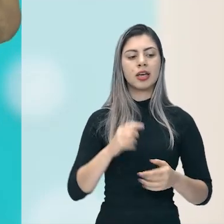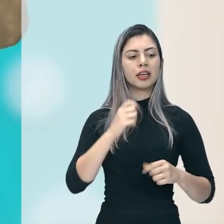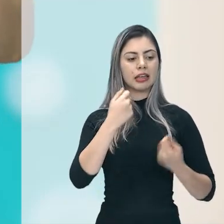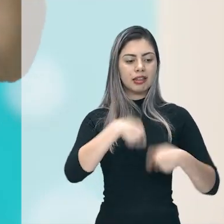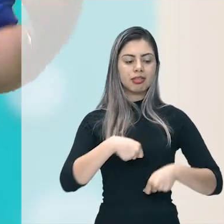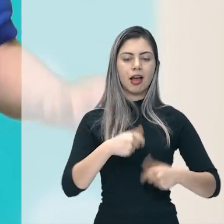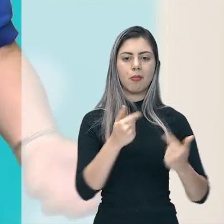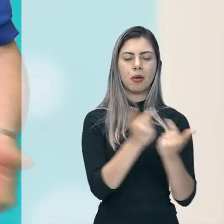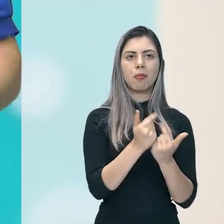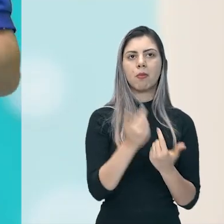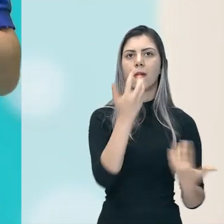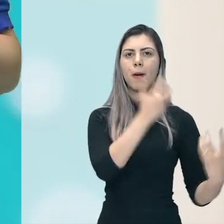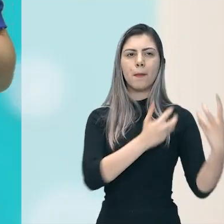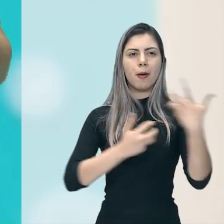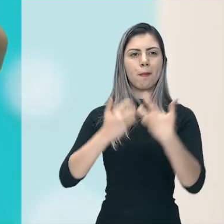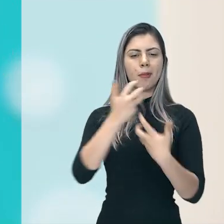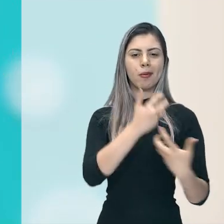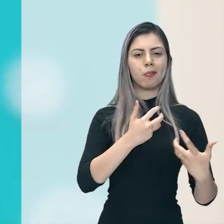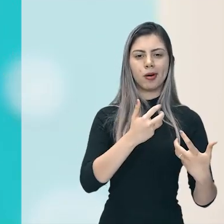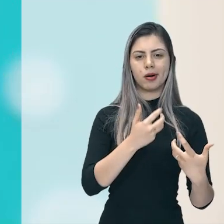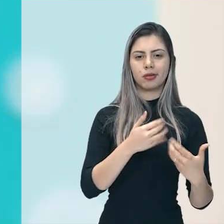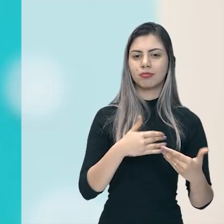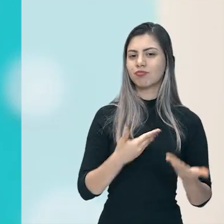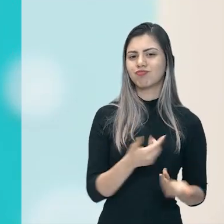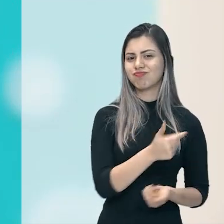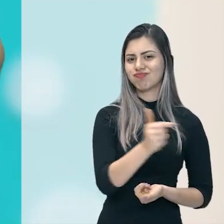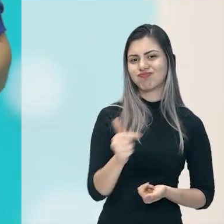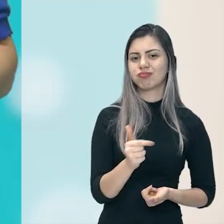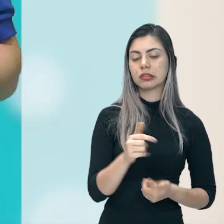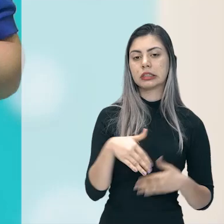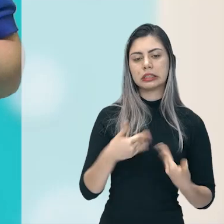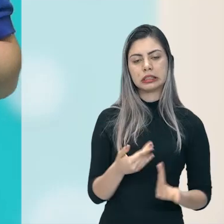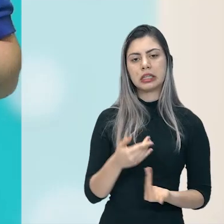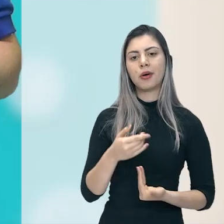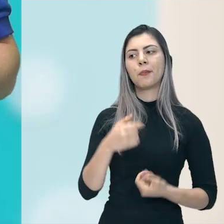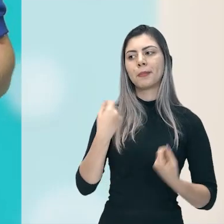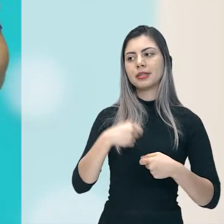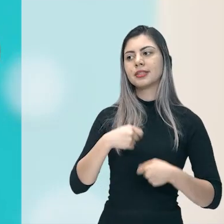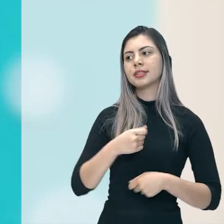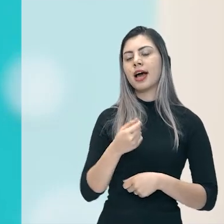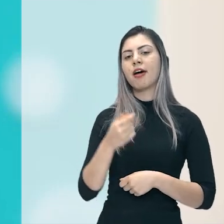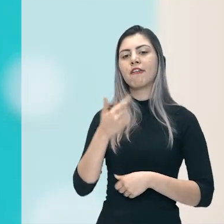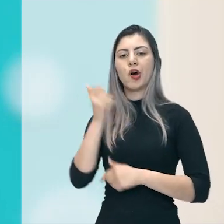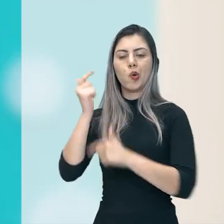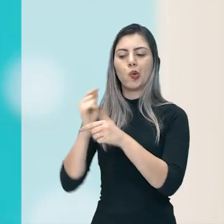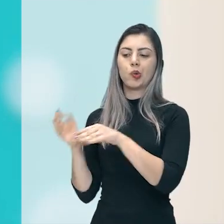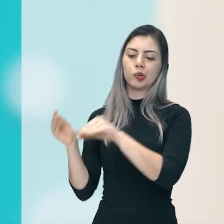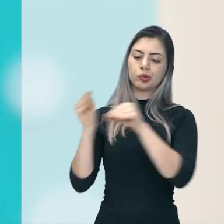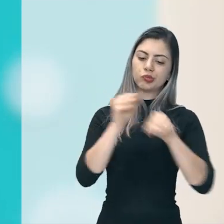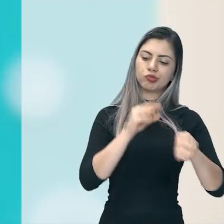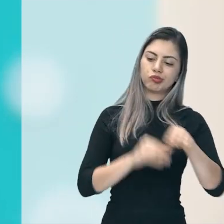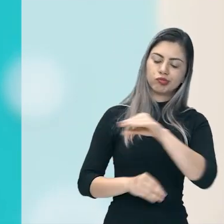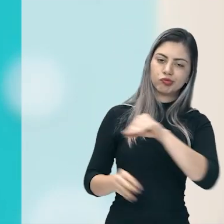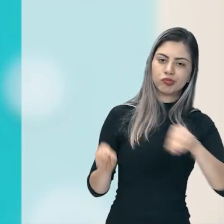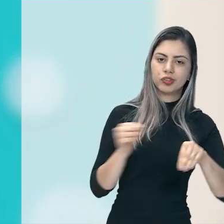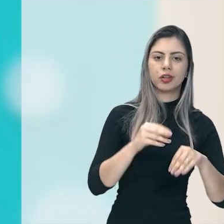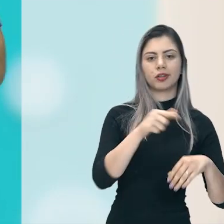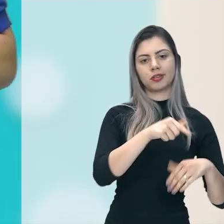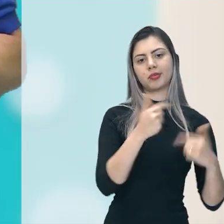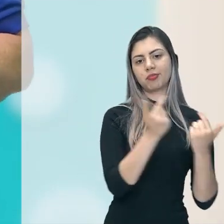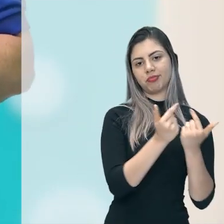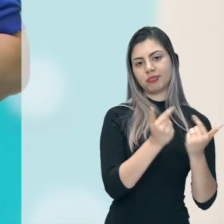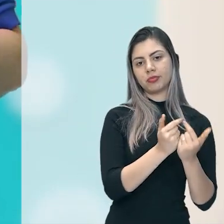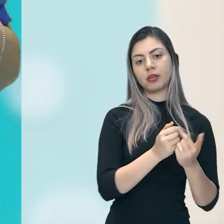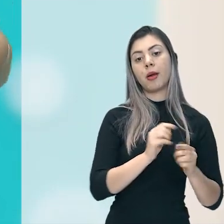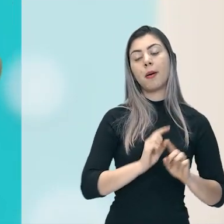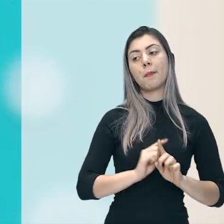em grandes espetáculos e óperas. Então, tudo era importado. O Amazonas trazia esses profissionais. Hoje, a